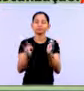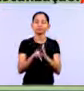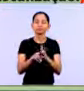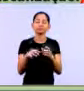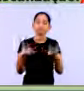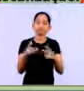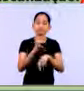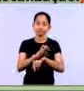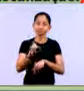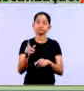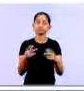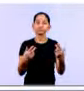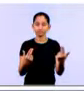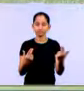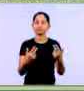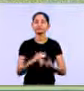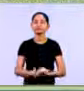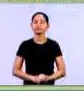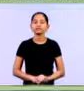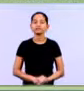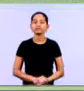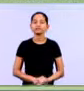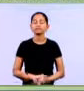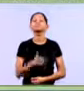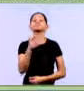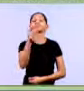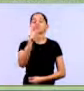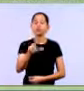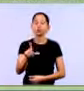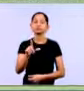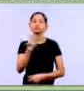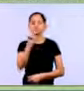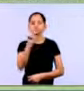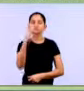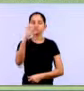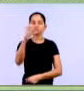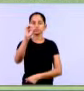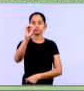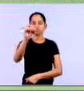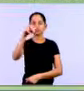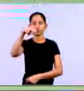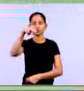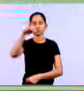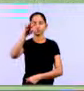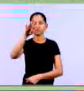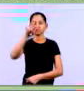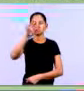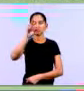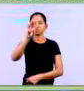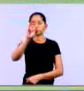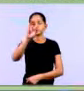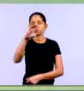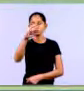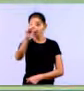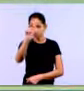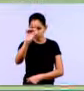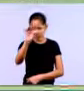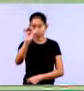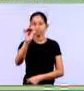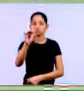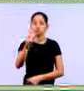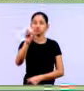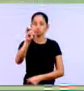do ente público. Já a contribuição de melhoria, ela é um tributo instituído para fazer face ao custo